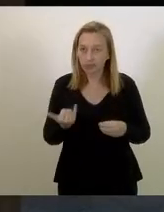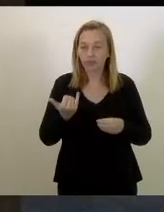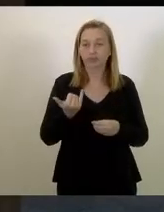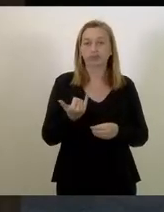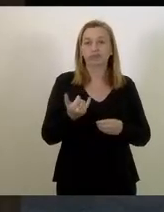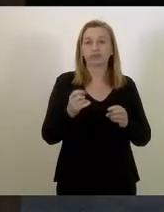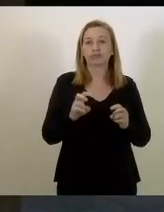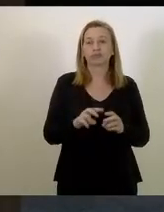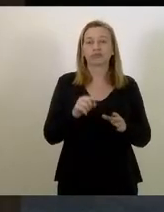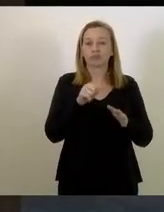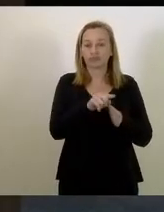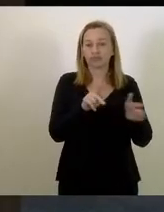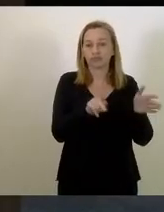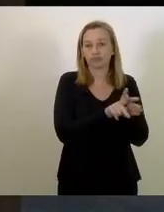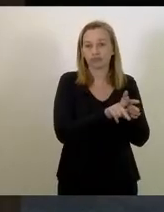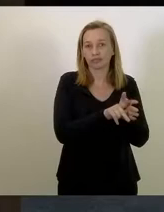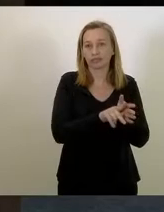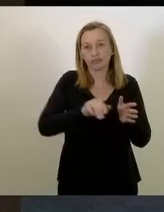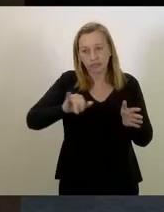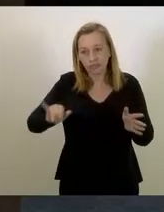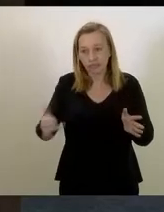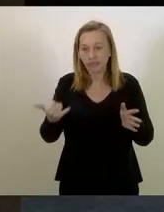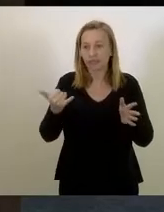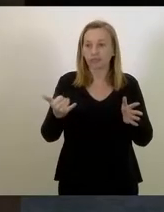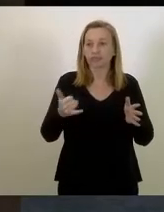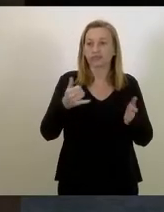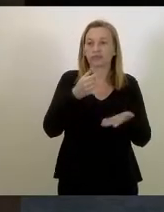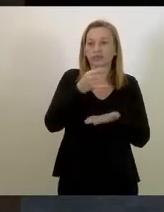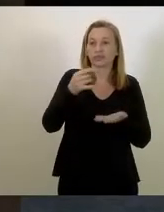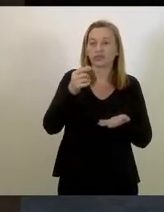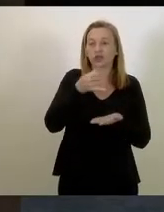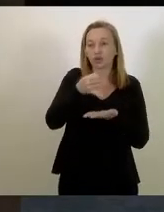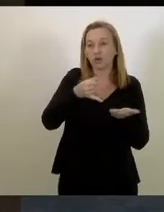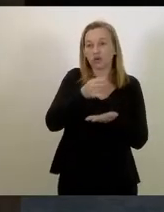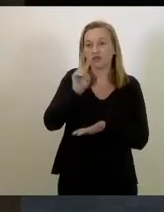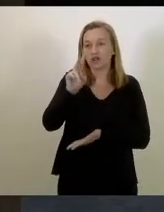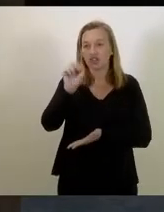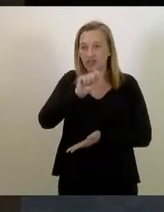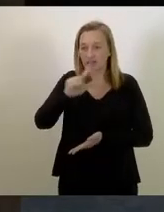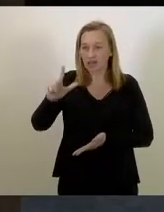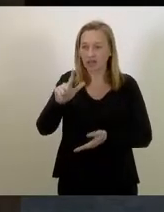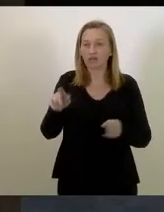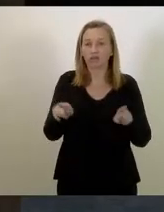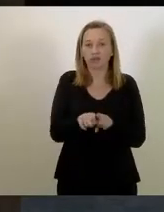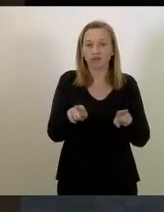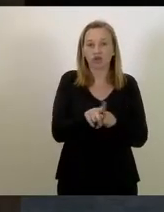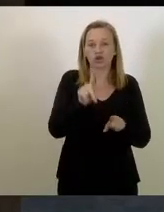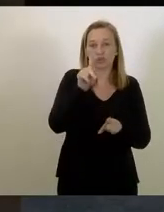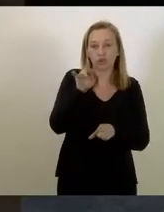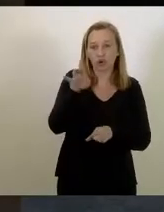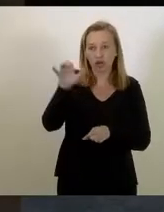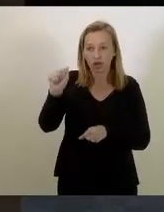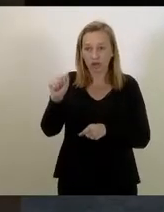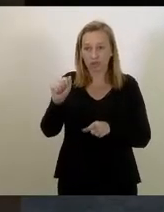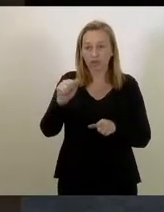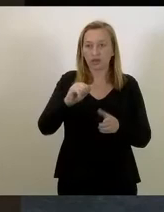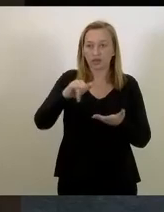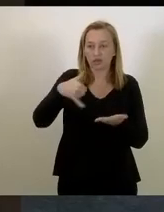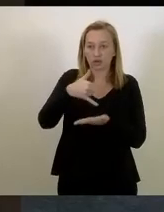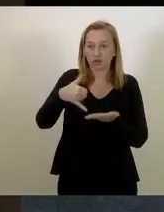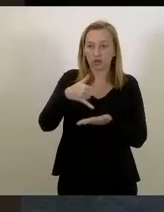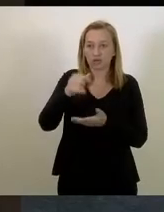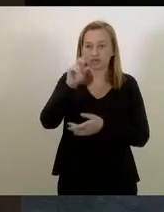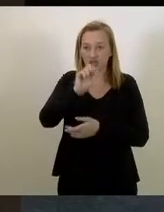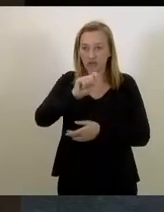deste projeto que trata do reaproveitamento de óleos vegetais de um programa de reaproveitamento de óleos vegetais no Rio de Janeiro prove